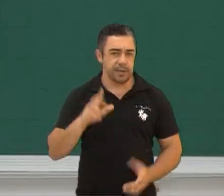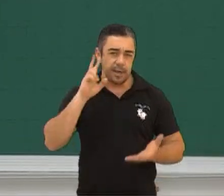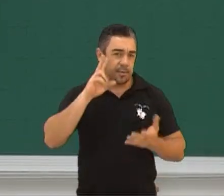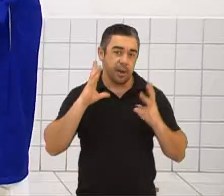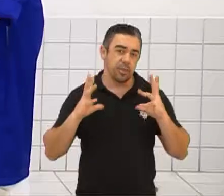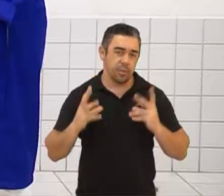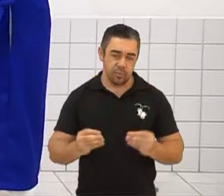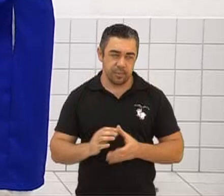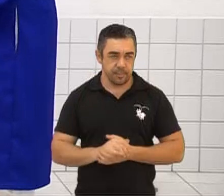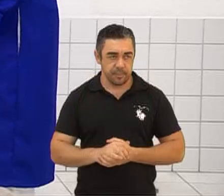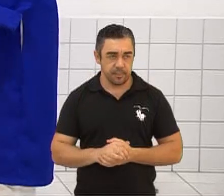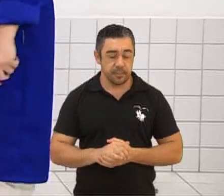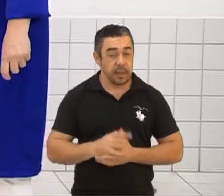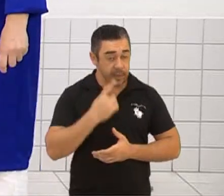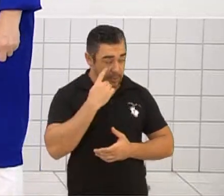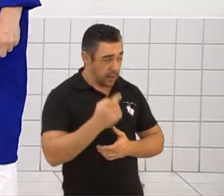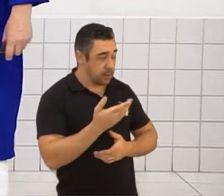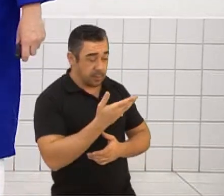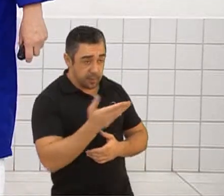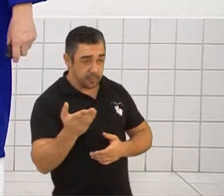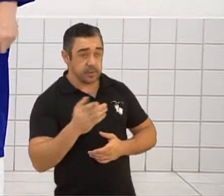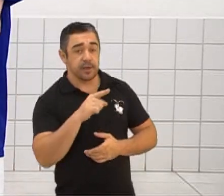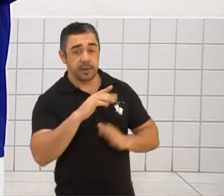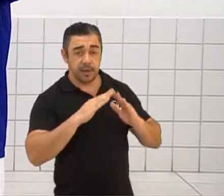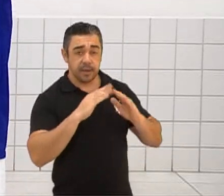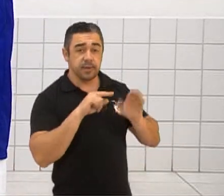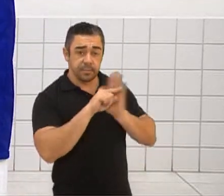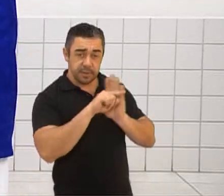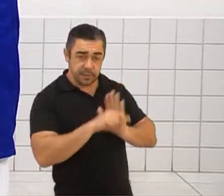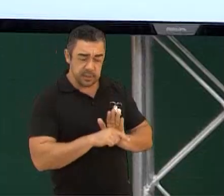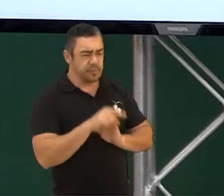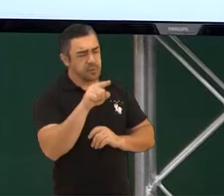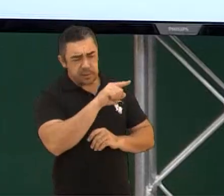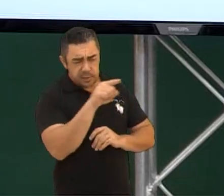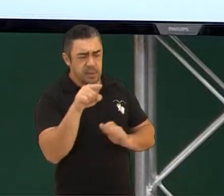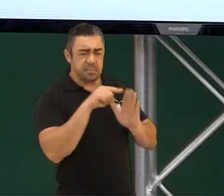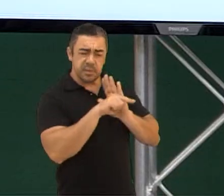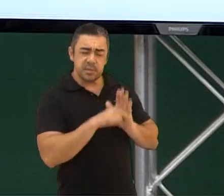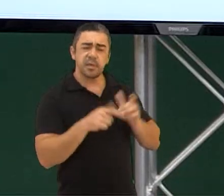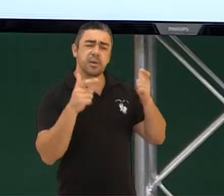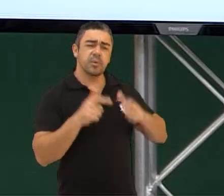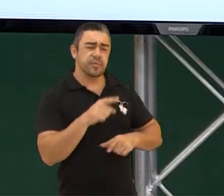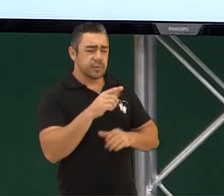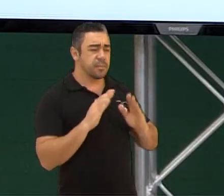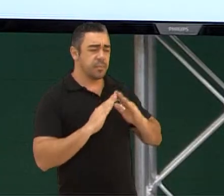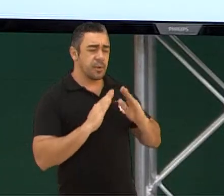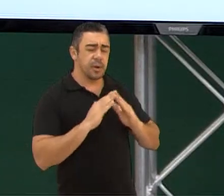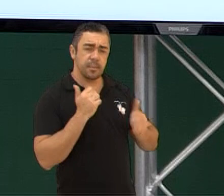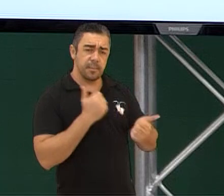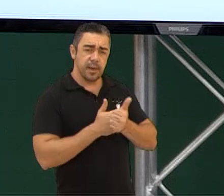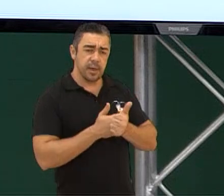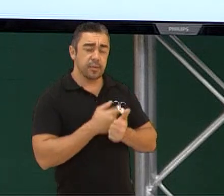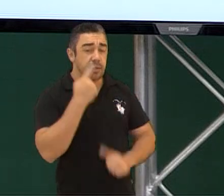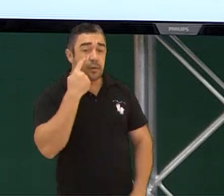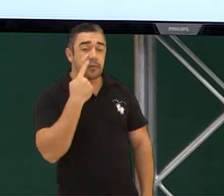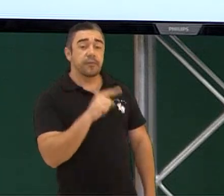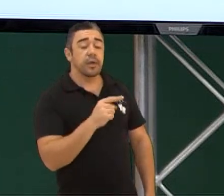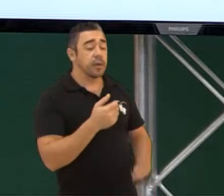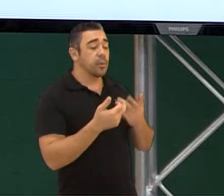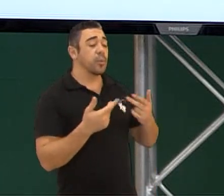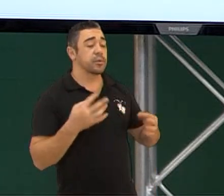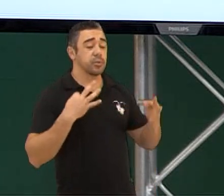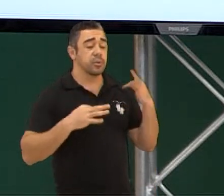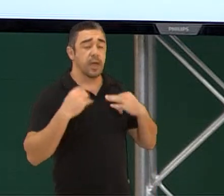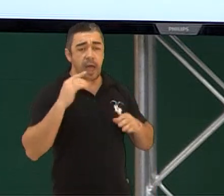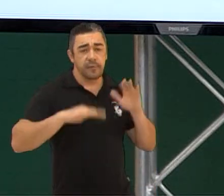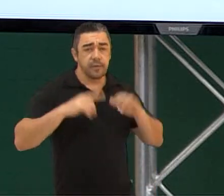tudo. E é interessante, a gente vai deixar até como uma tarefa de casa para você, aluno. Pesquise ali na sua região, né? Às vezes a gente está tão ali atrelado, às vezes a questão do que está